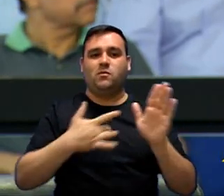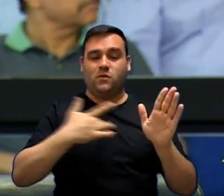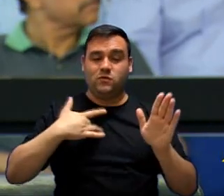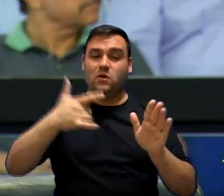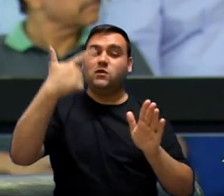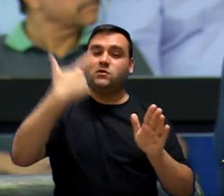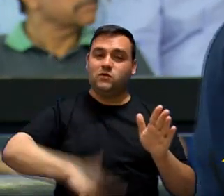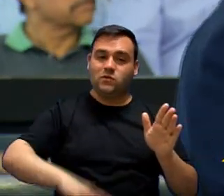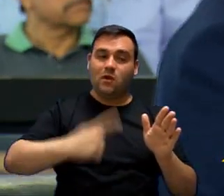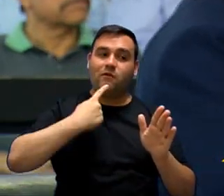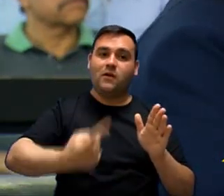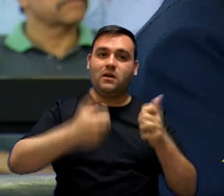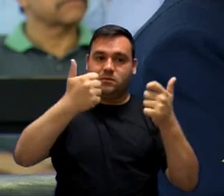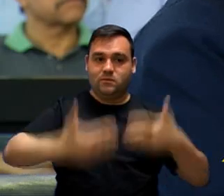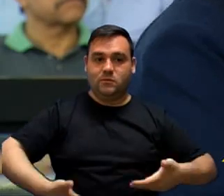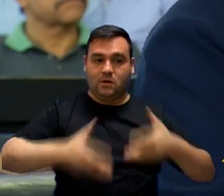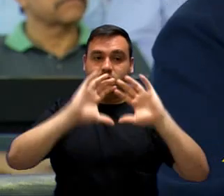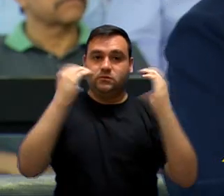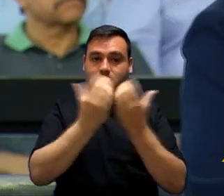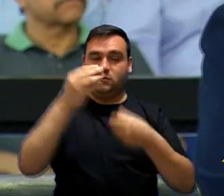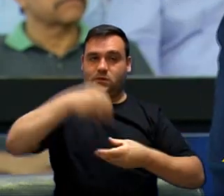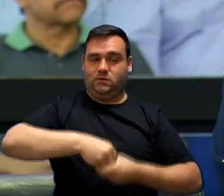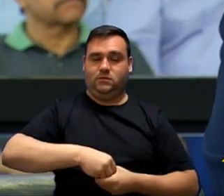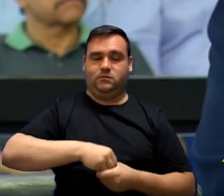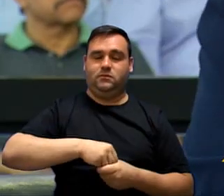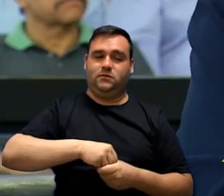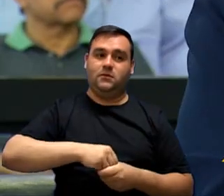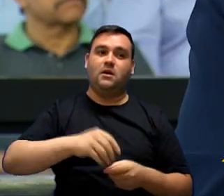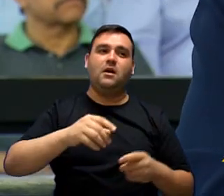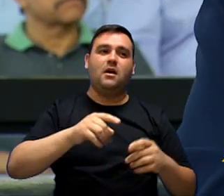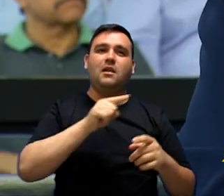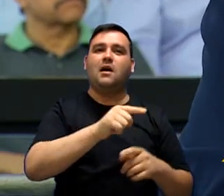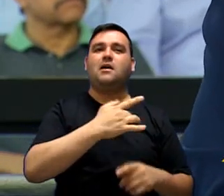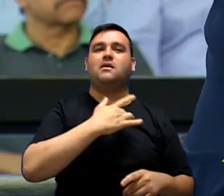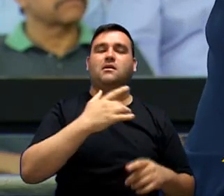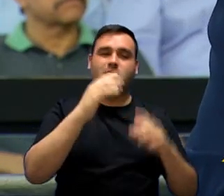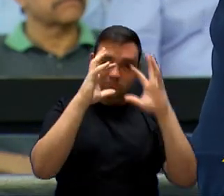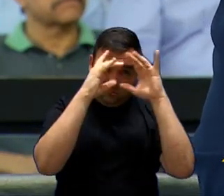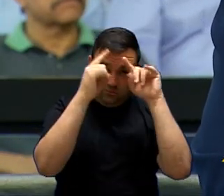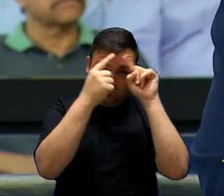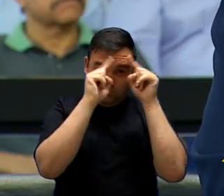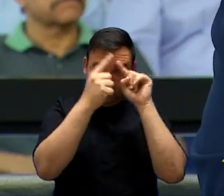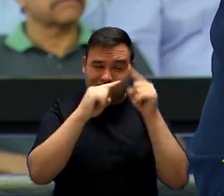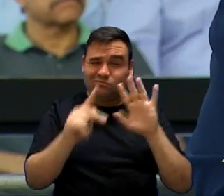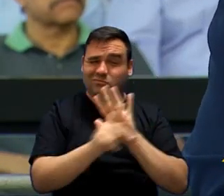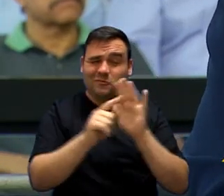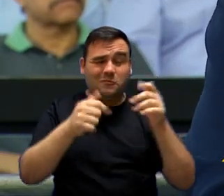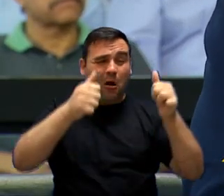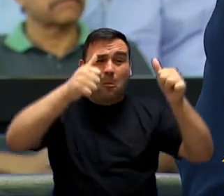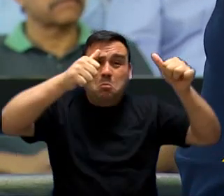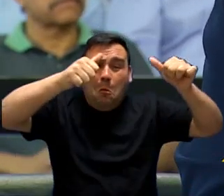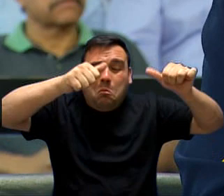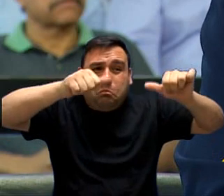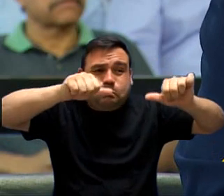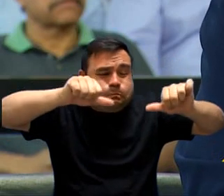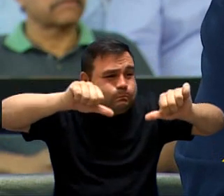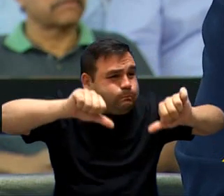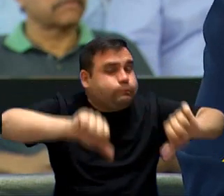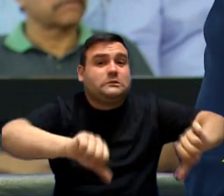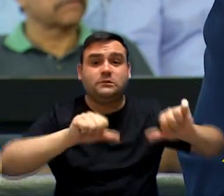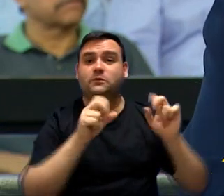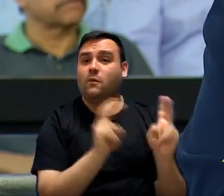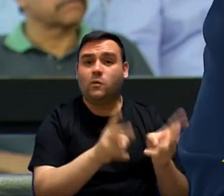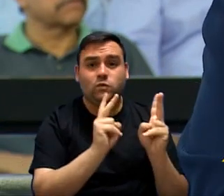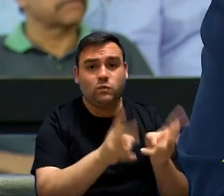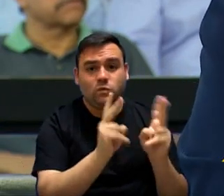mais uma vez colocar para esta casa aqui, o atendimento da saúde mental está em estado precaríssimo